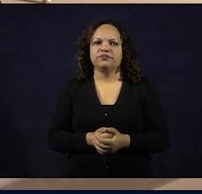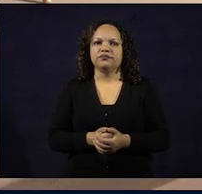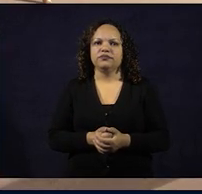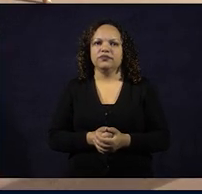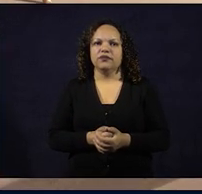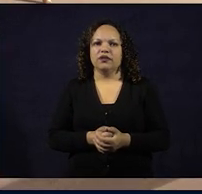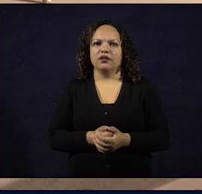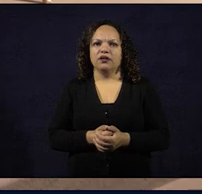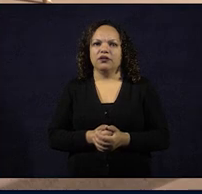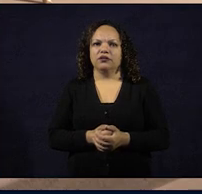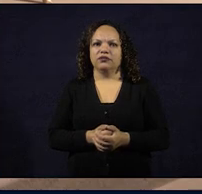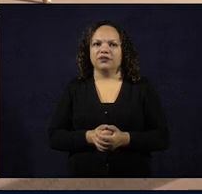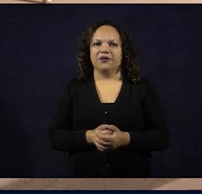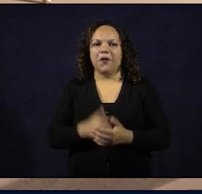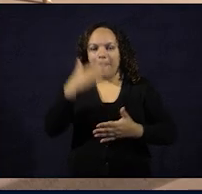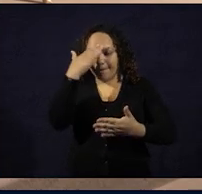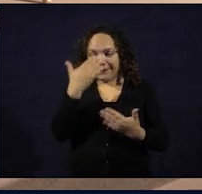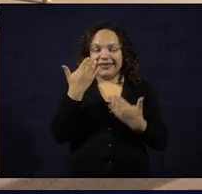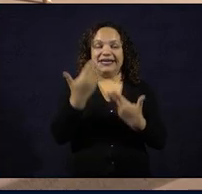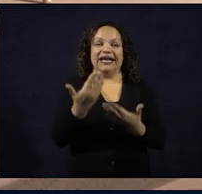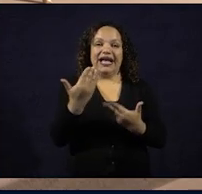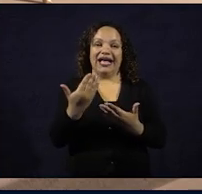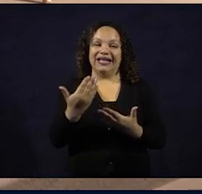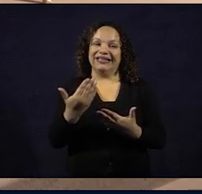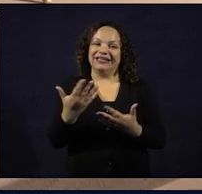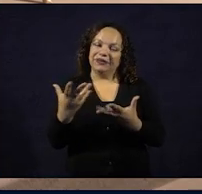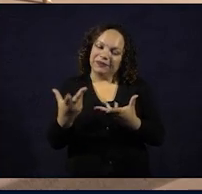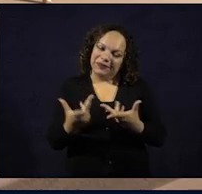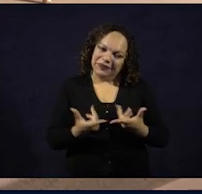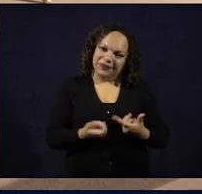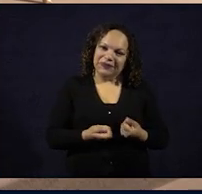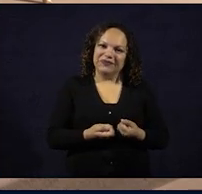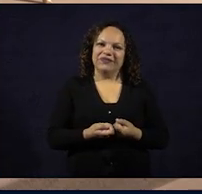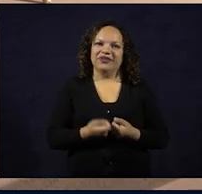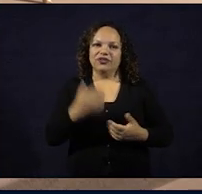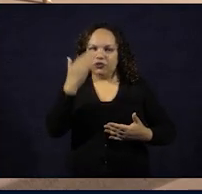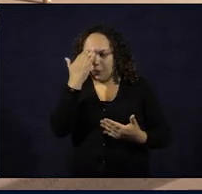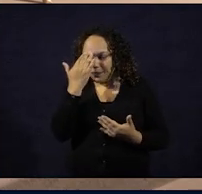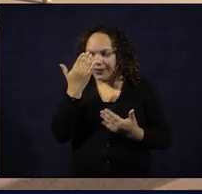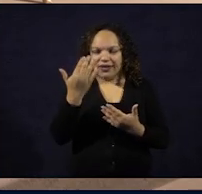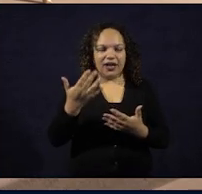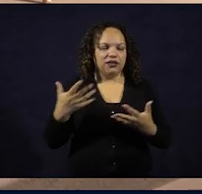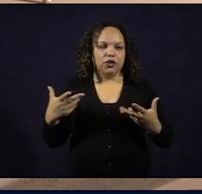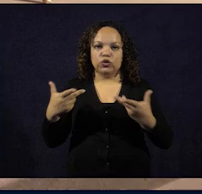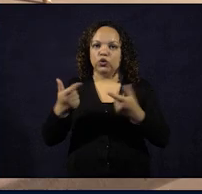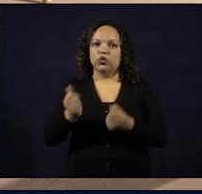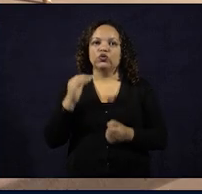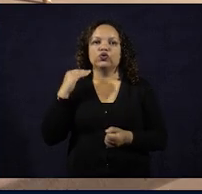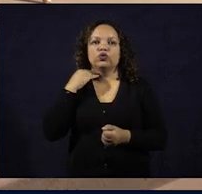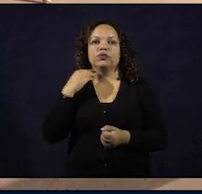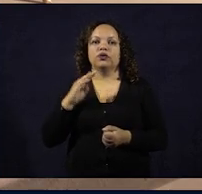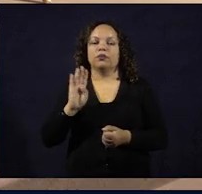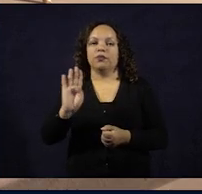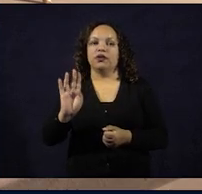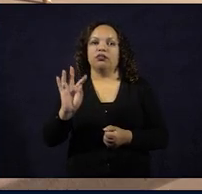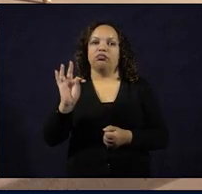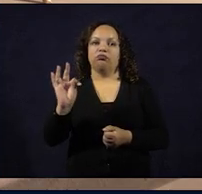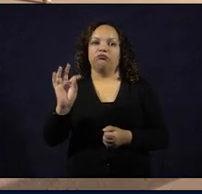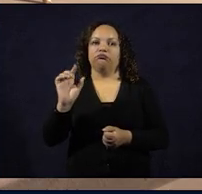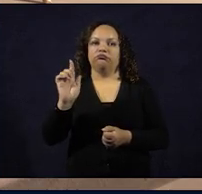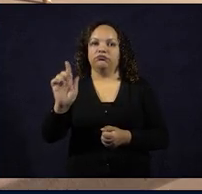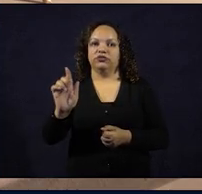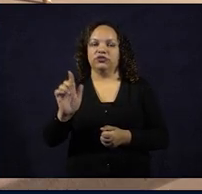primeiro Obrigado pelo convite Fábio obrigado a toda equipe do BTG pela oportunidade de estar aqui